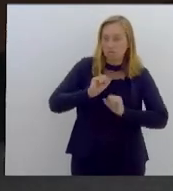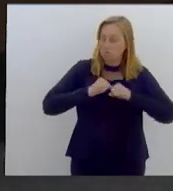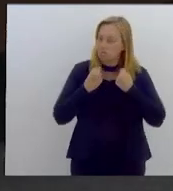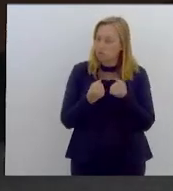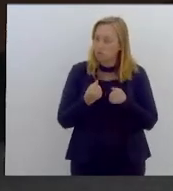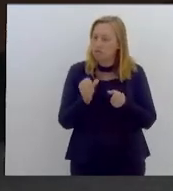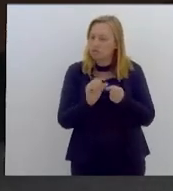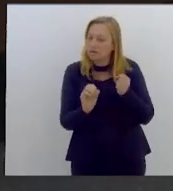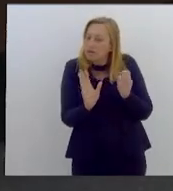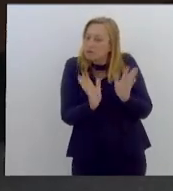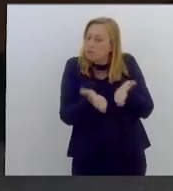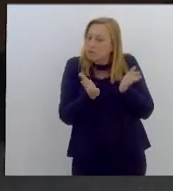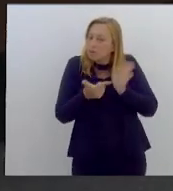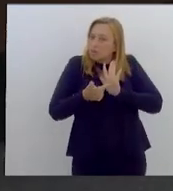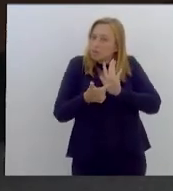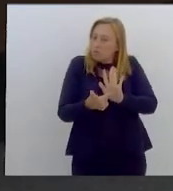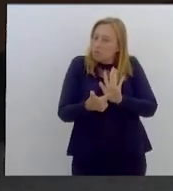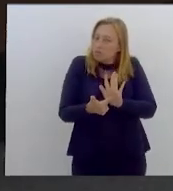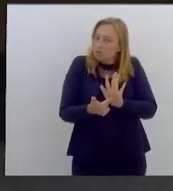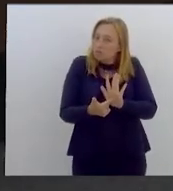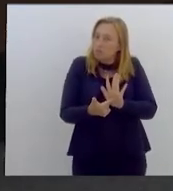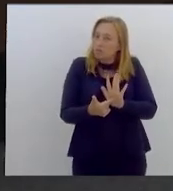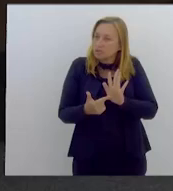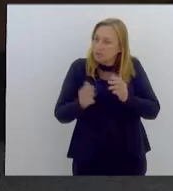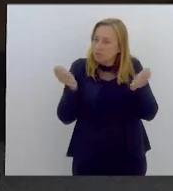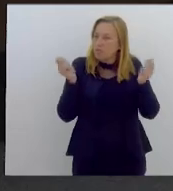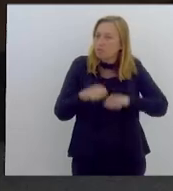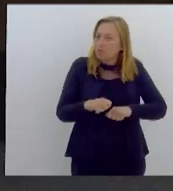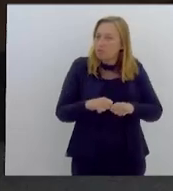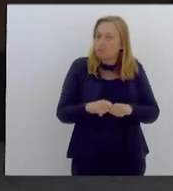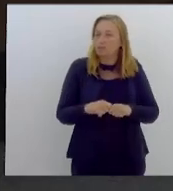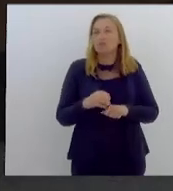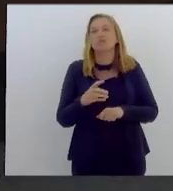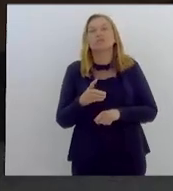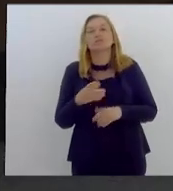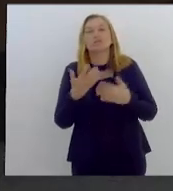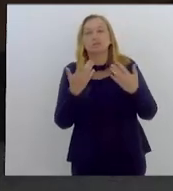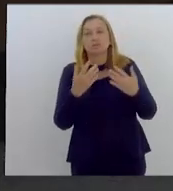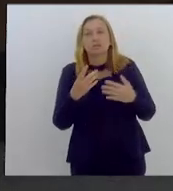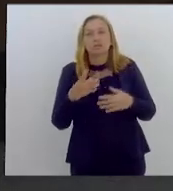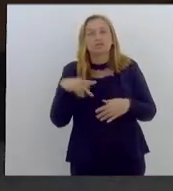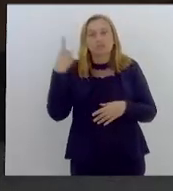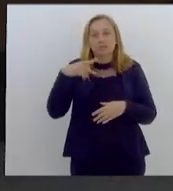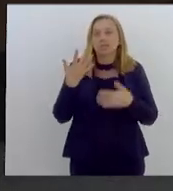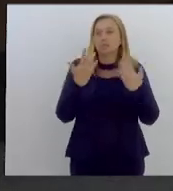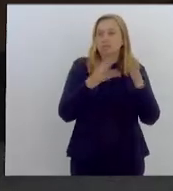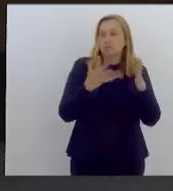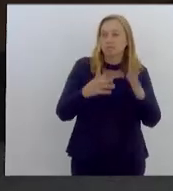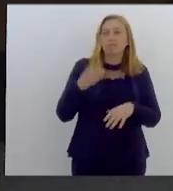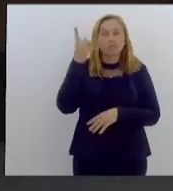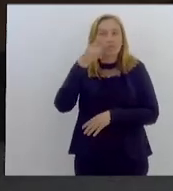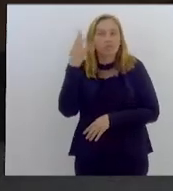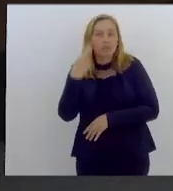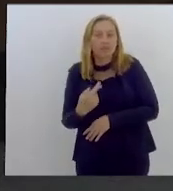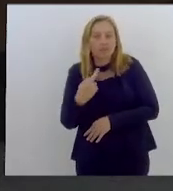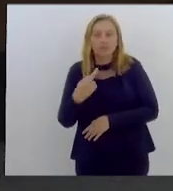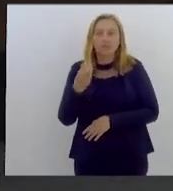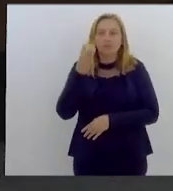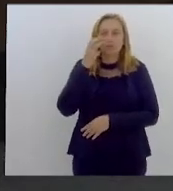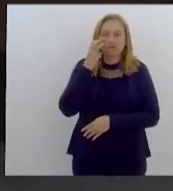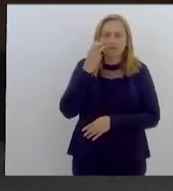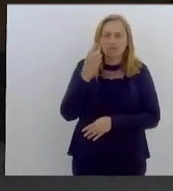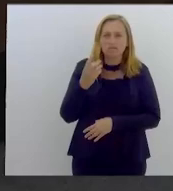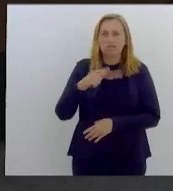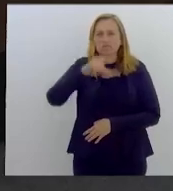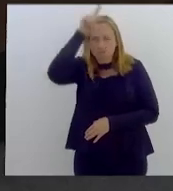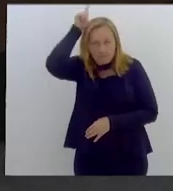que ele fez hoje mostra muita maturidade e competência no parlamento. Parabenizar também a deputada Renata, deputado Valdec, deputado Luiz Paulo,